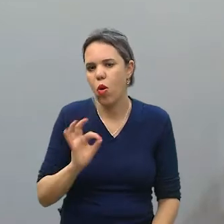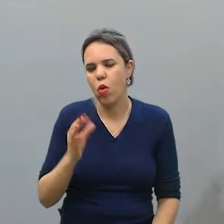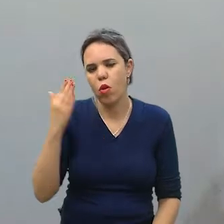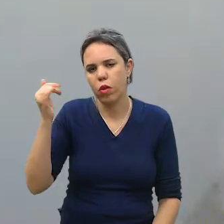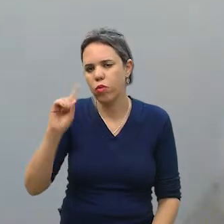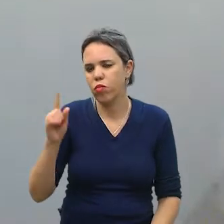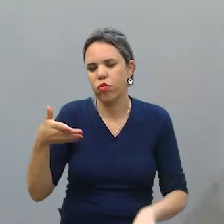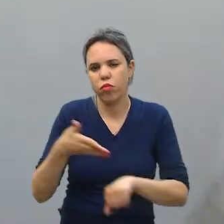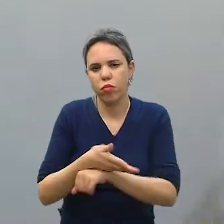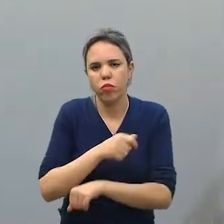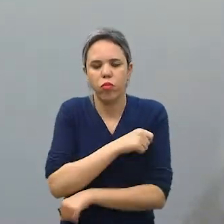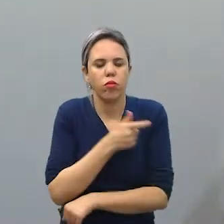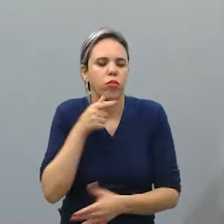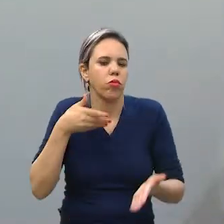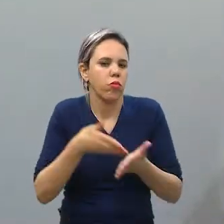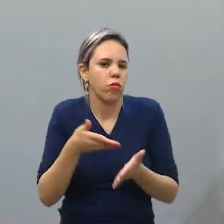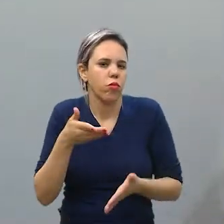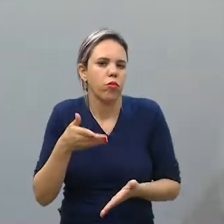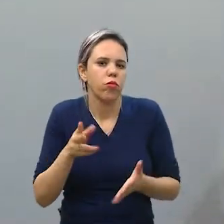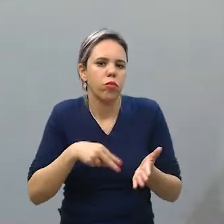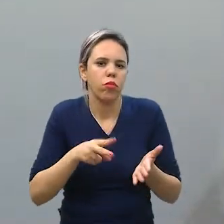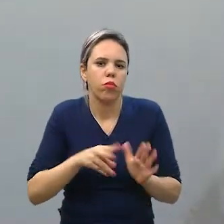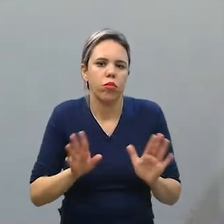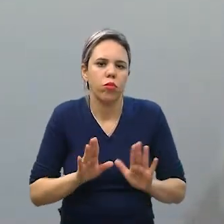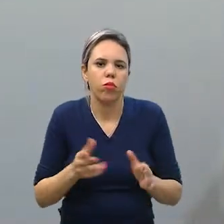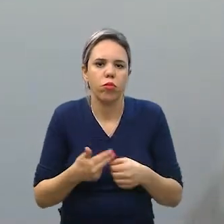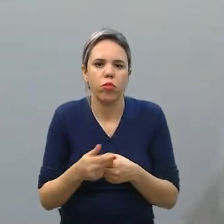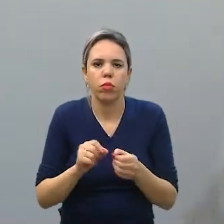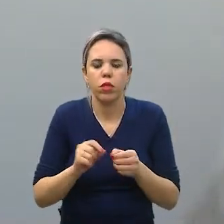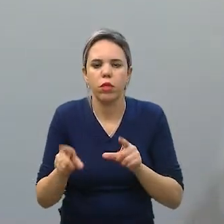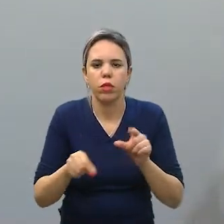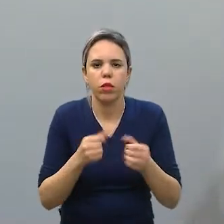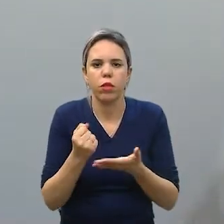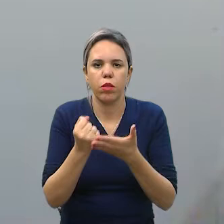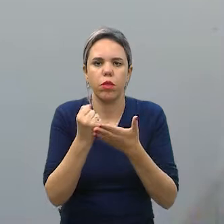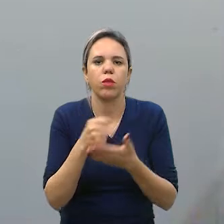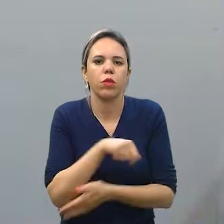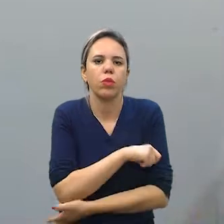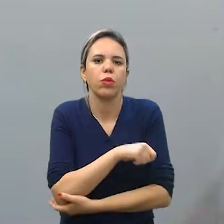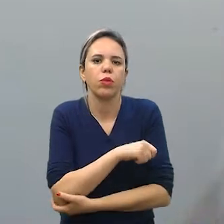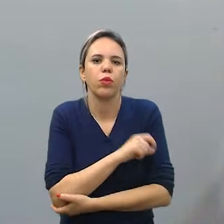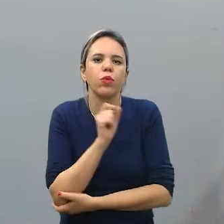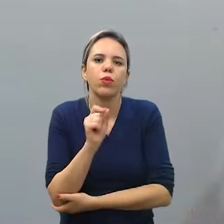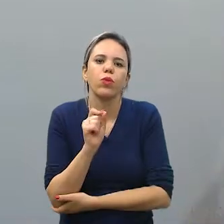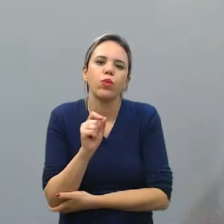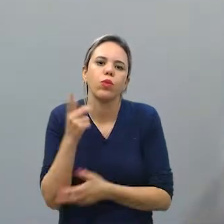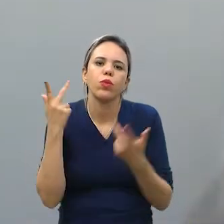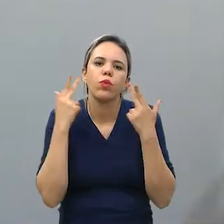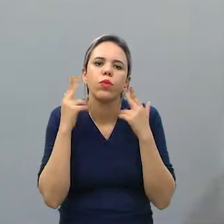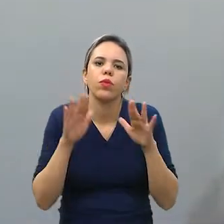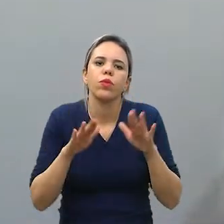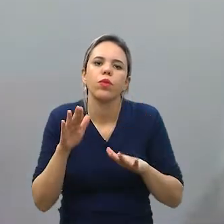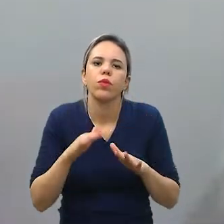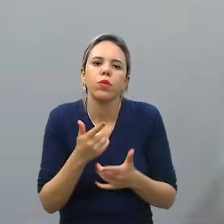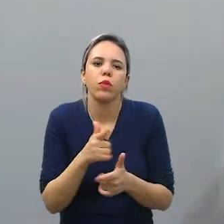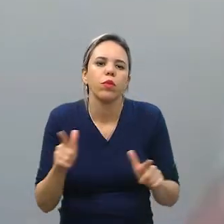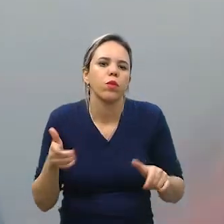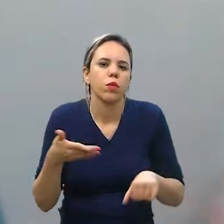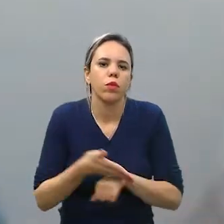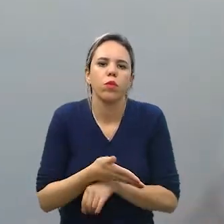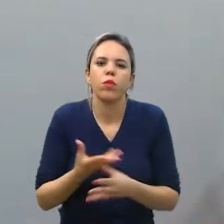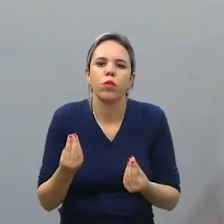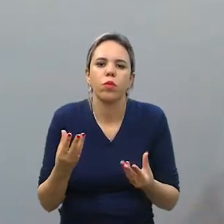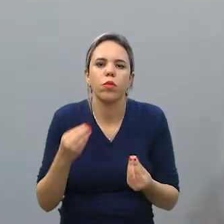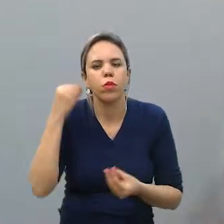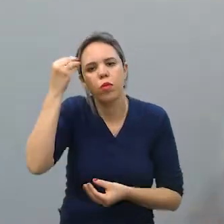para os alunos. A Unicamp fez essa edição justamente para ajudar os estudantes que normalmente não teriam acesso a